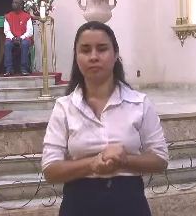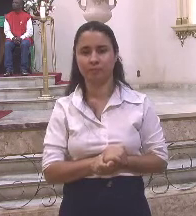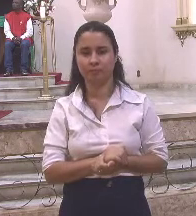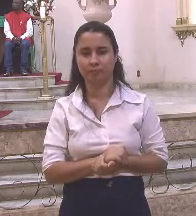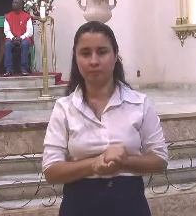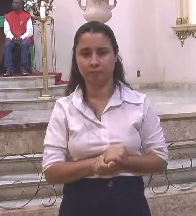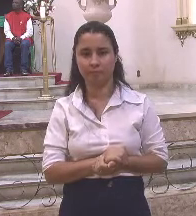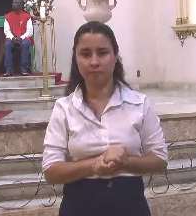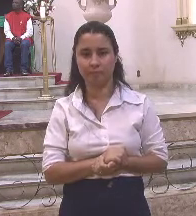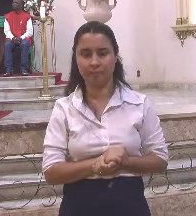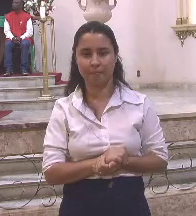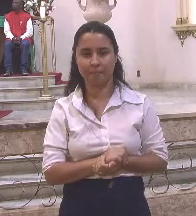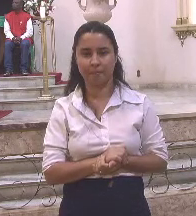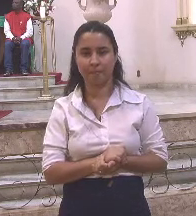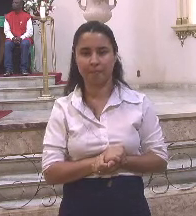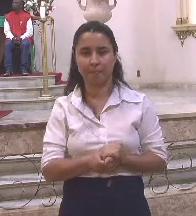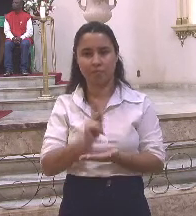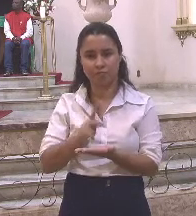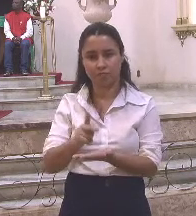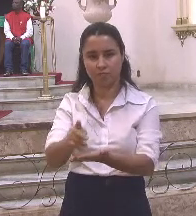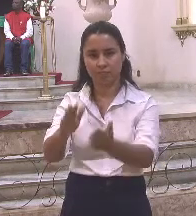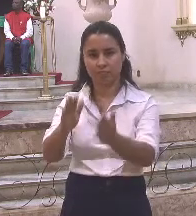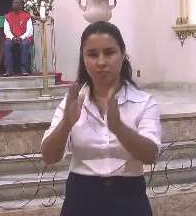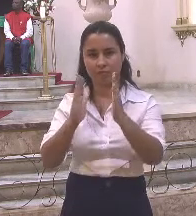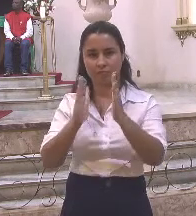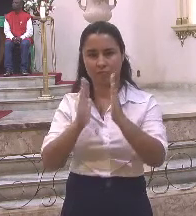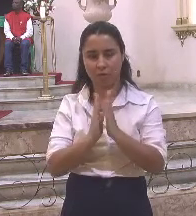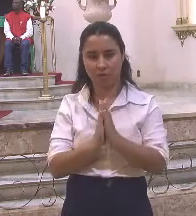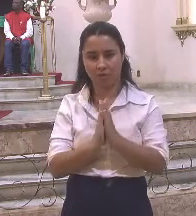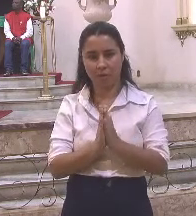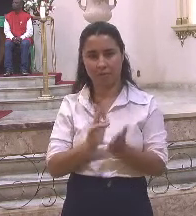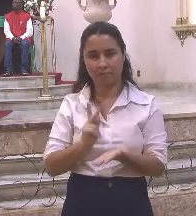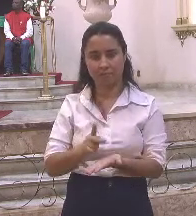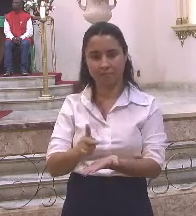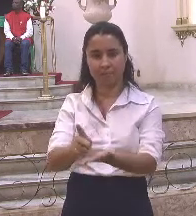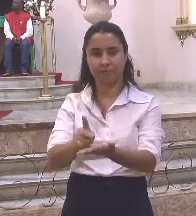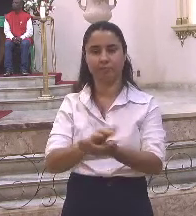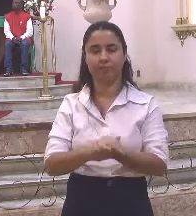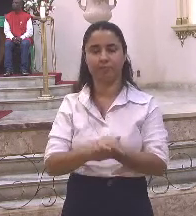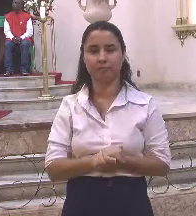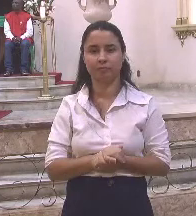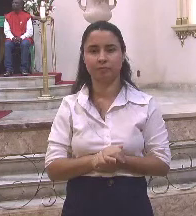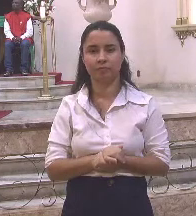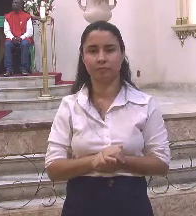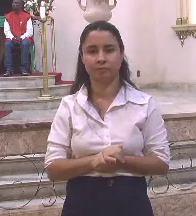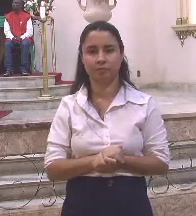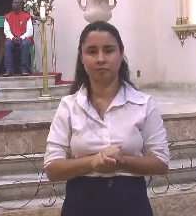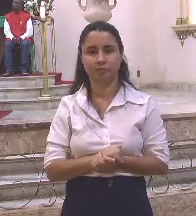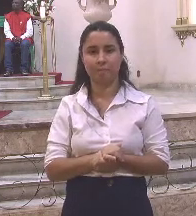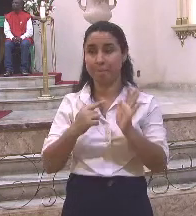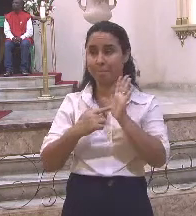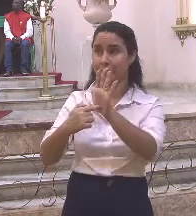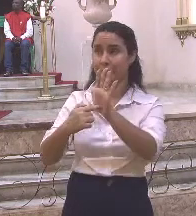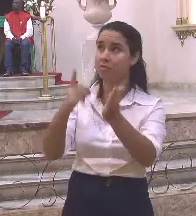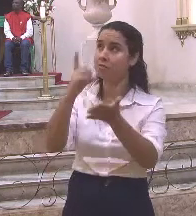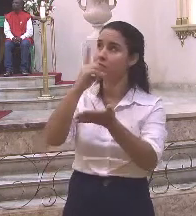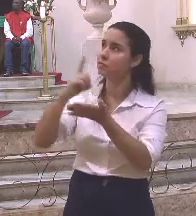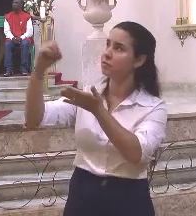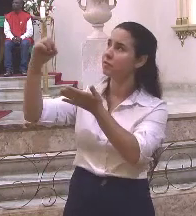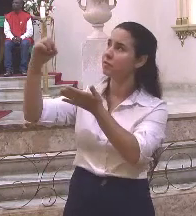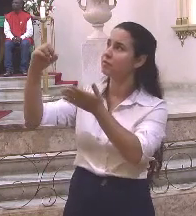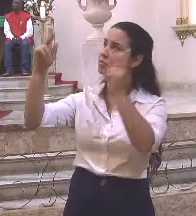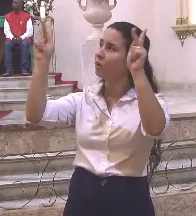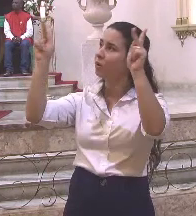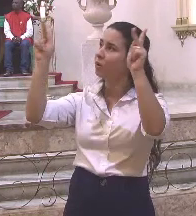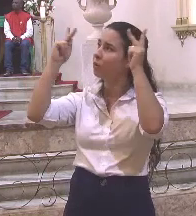A perseverança da nossa oração revela diante de Deus a nossa humildade